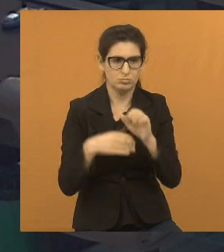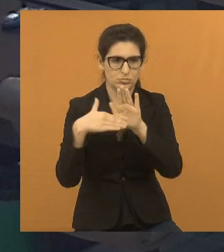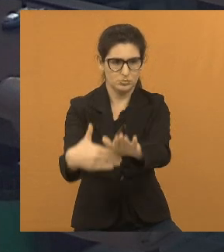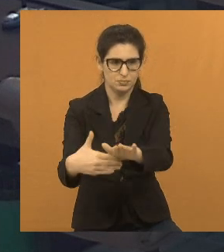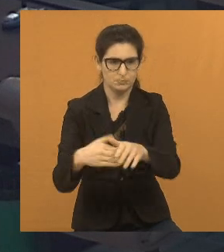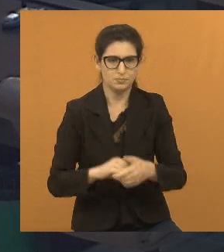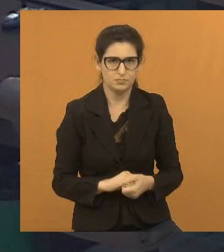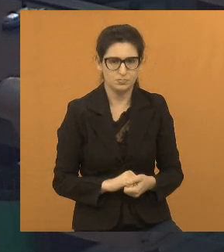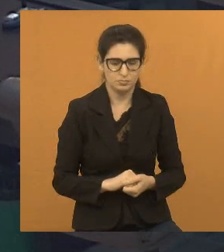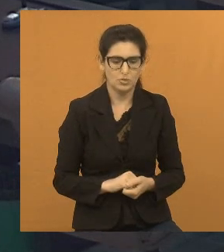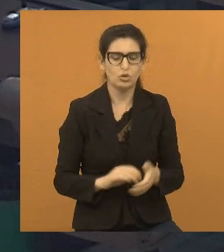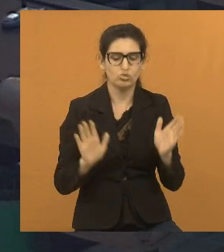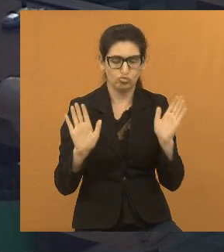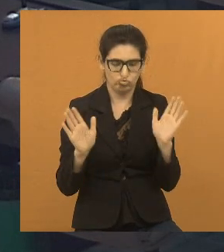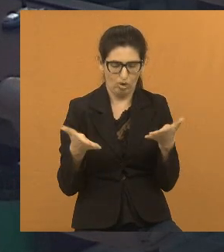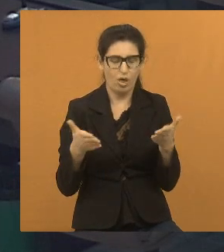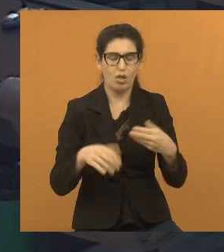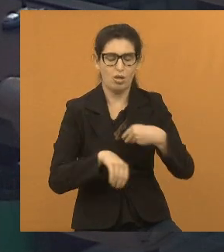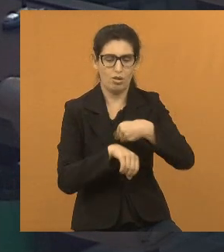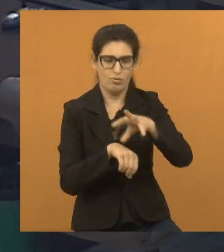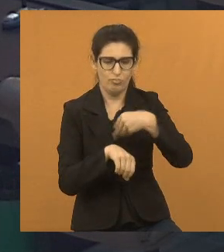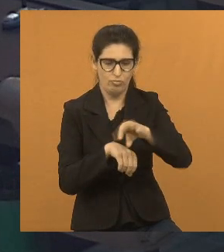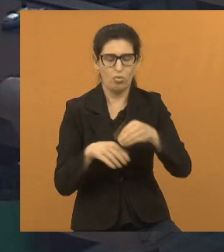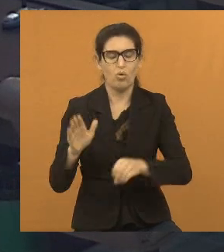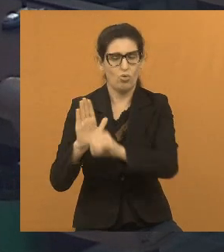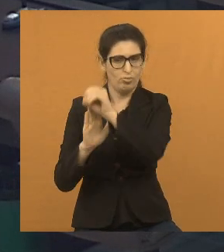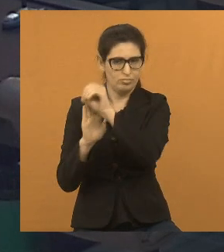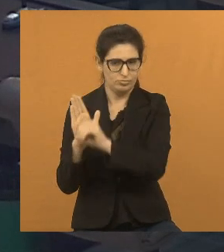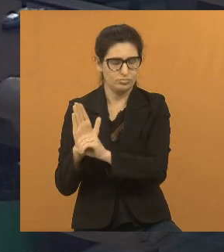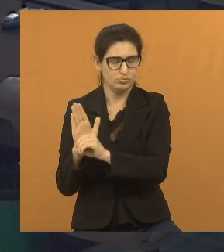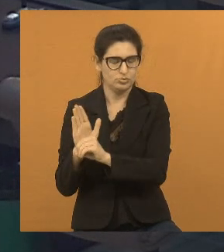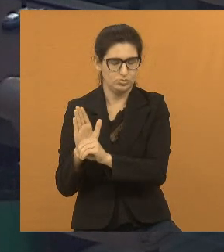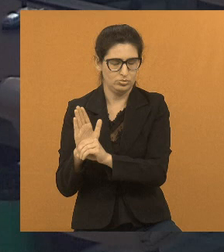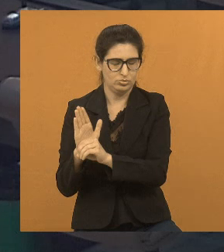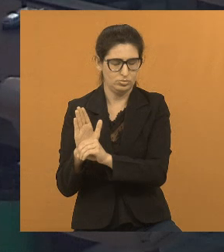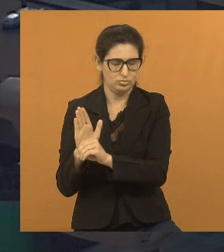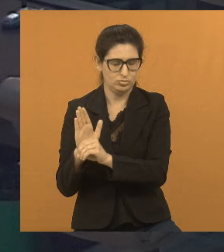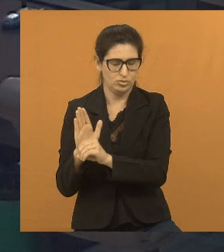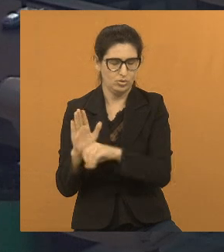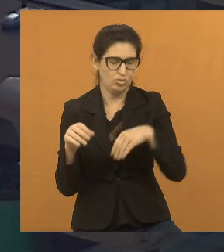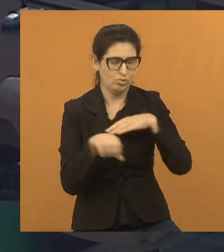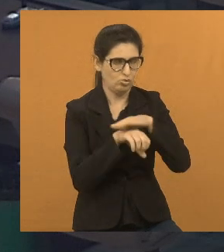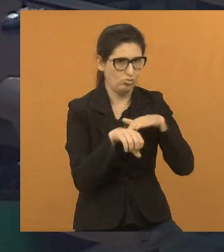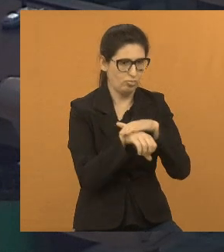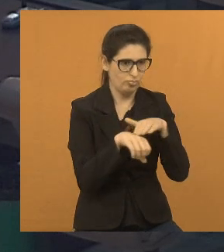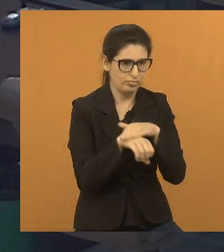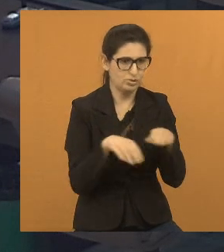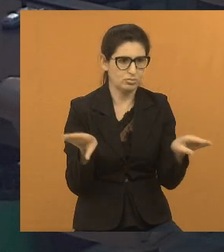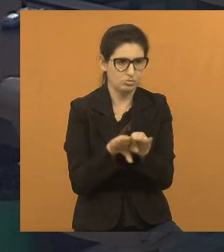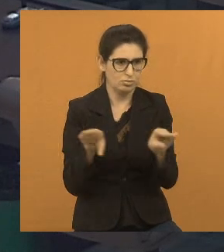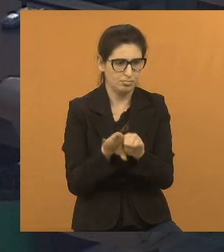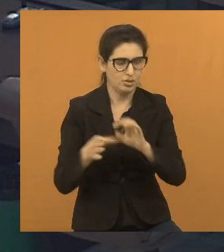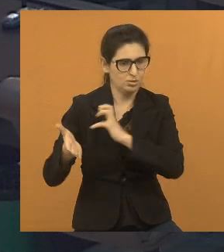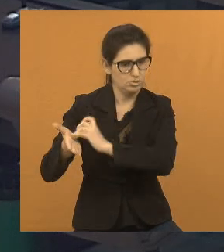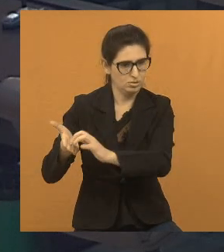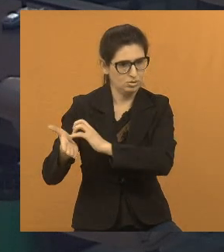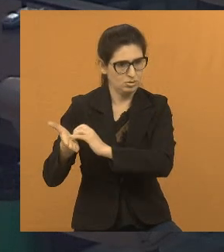Ele diz que já enviou vários ofícios e conversando também com alguns